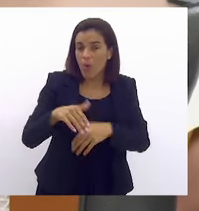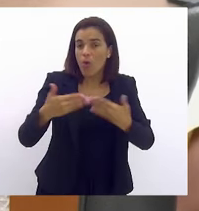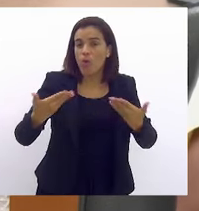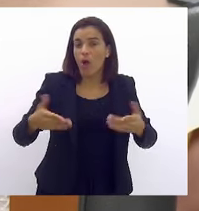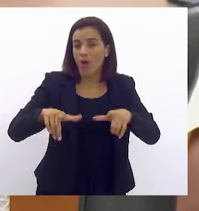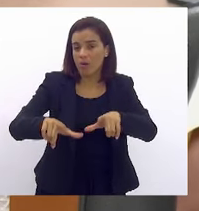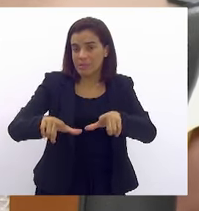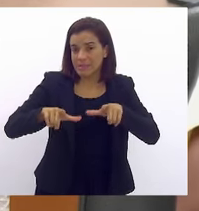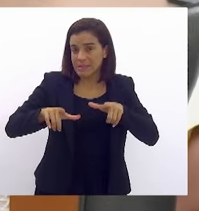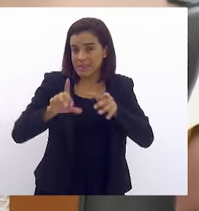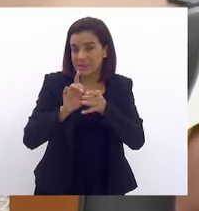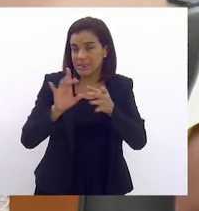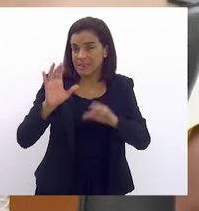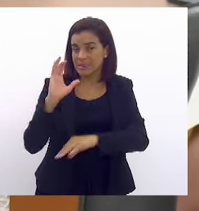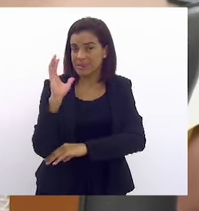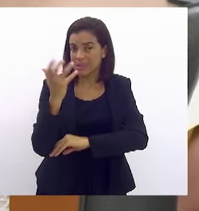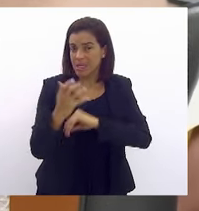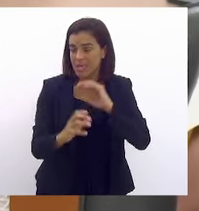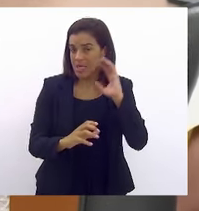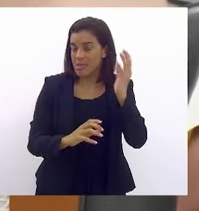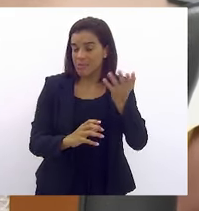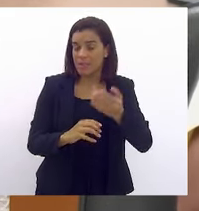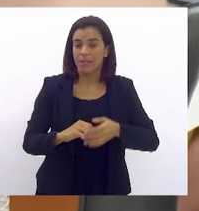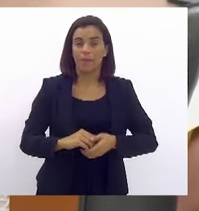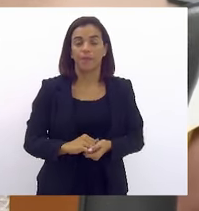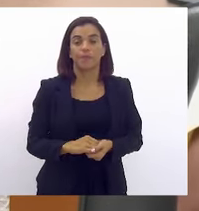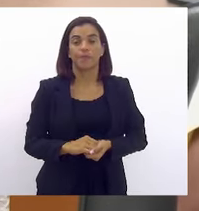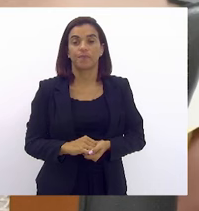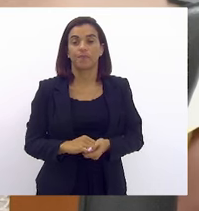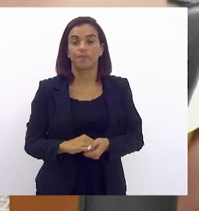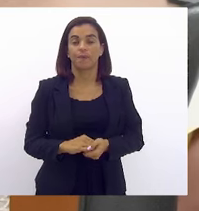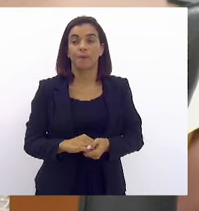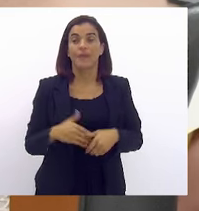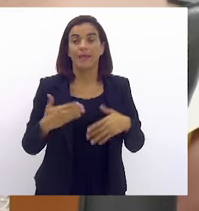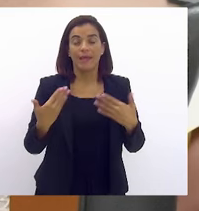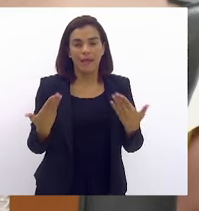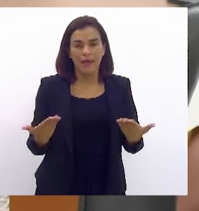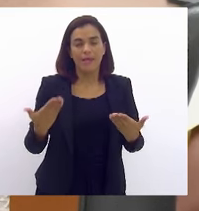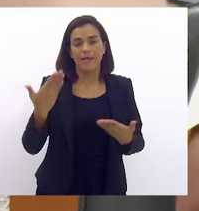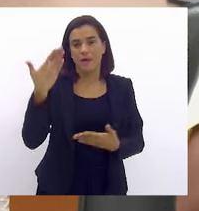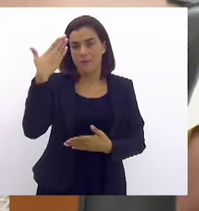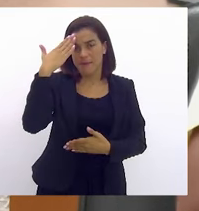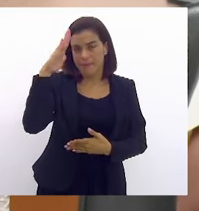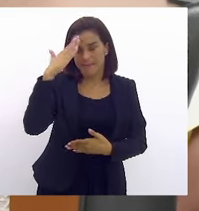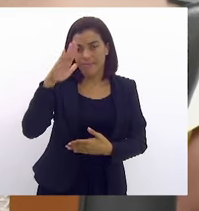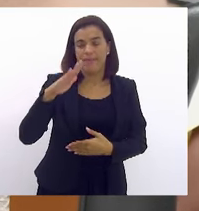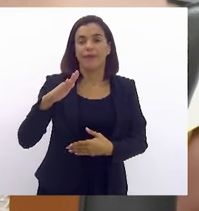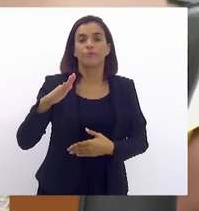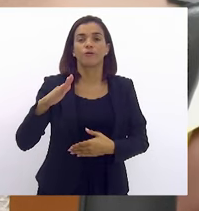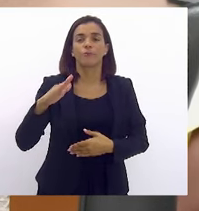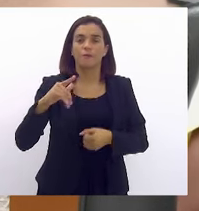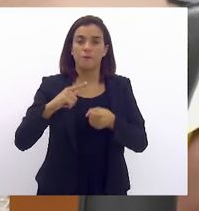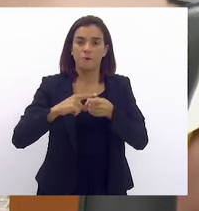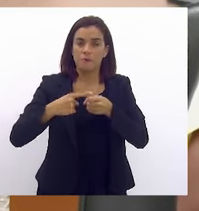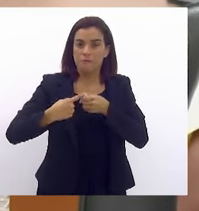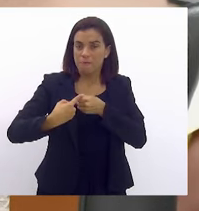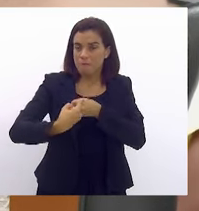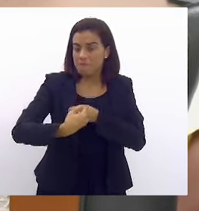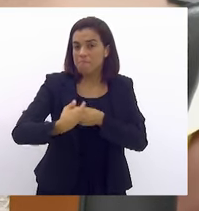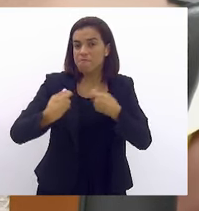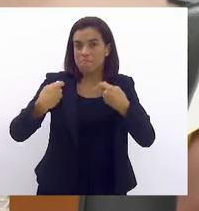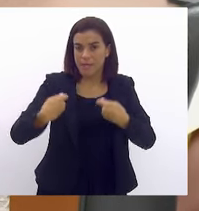ambiental foi revertida. E aí, deputado, eu entendo que o município ele tem que ter